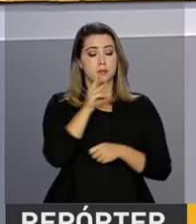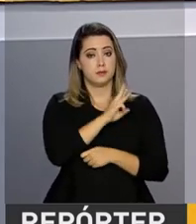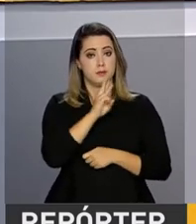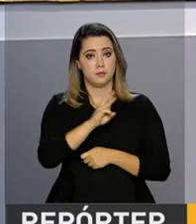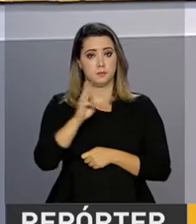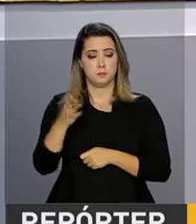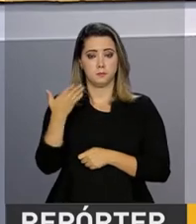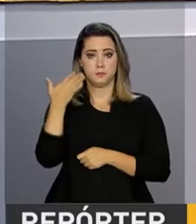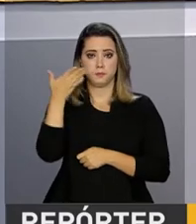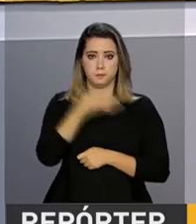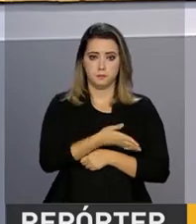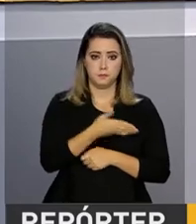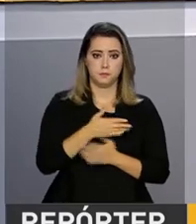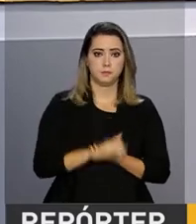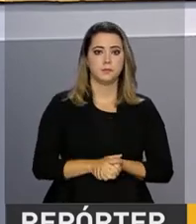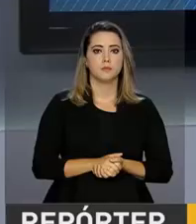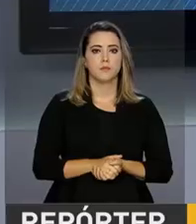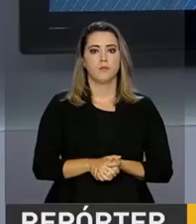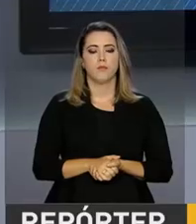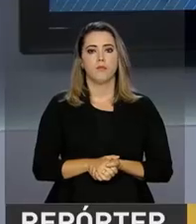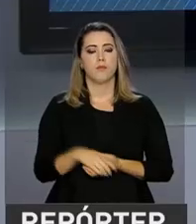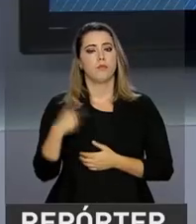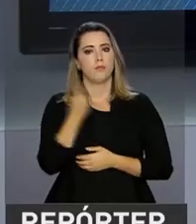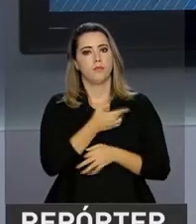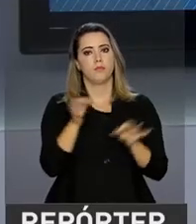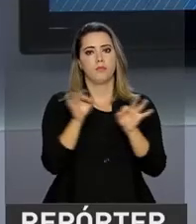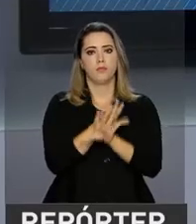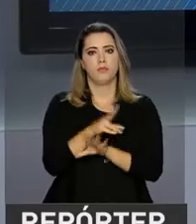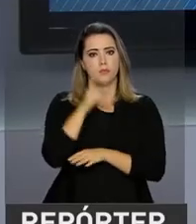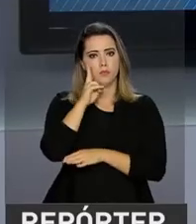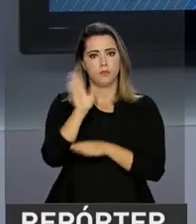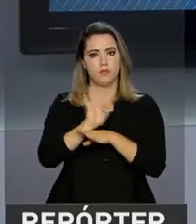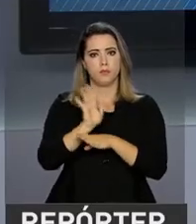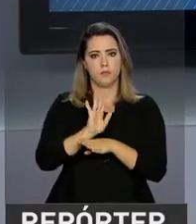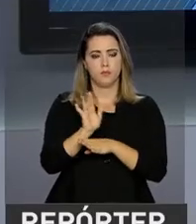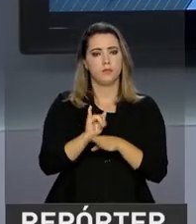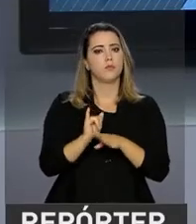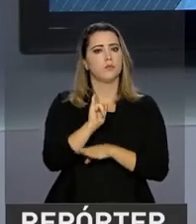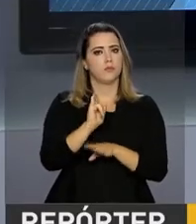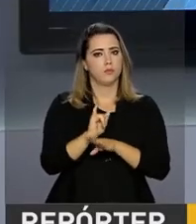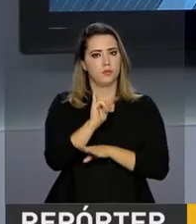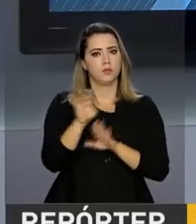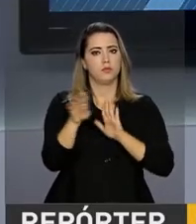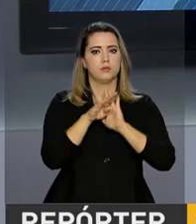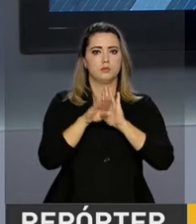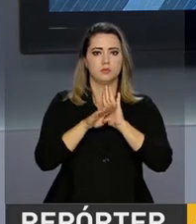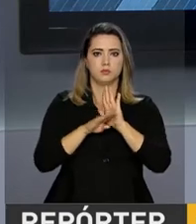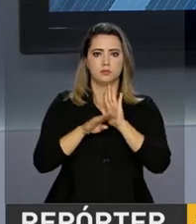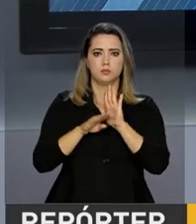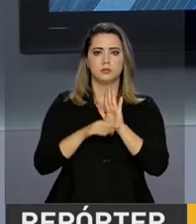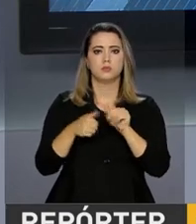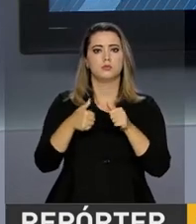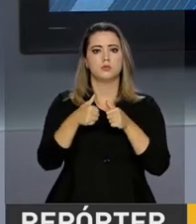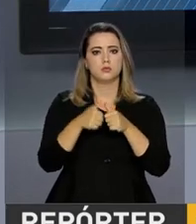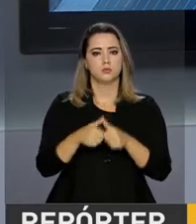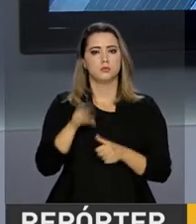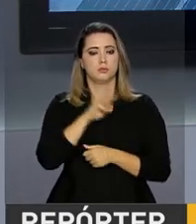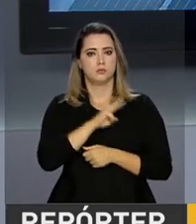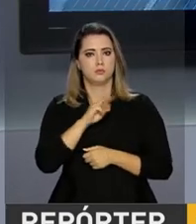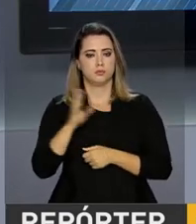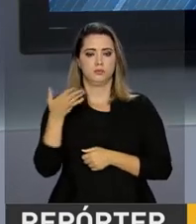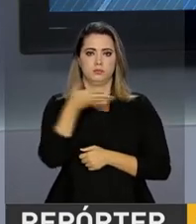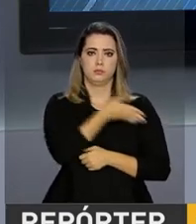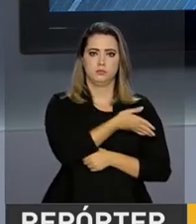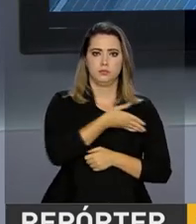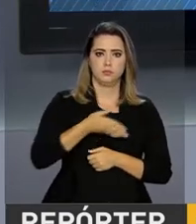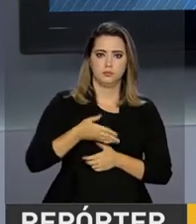deve acessar a página do E-Social. Nós ficamos por aqui. Você pode rever as reportagens no YouTube e toda a programação também está na